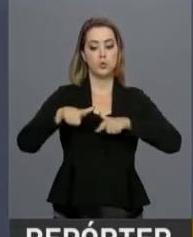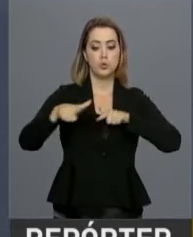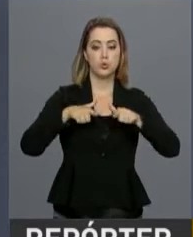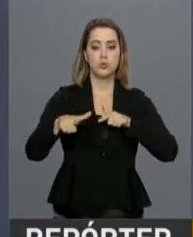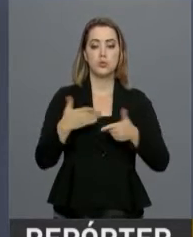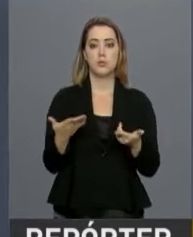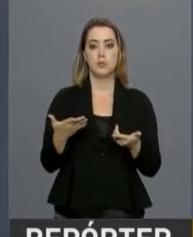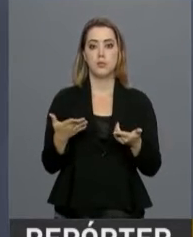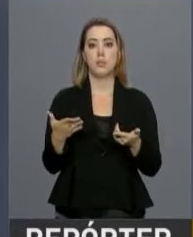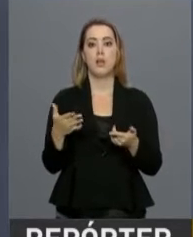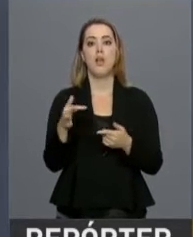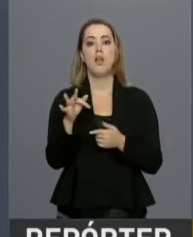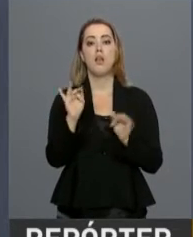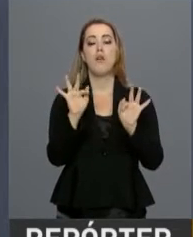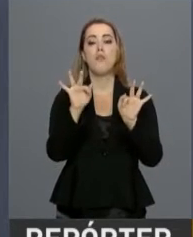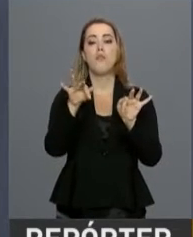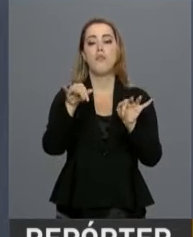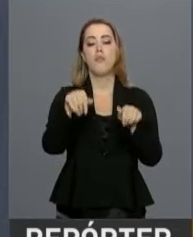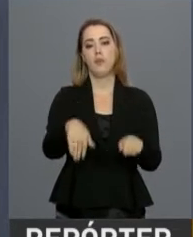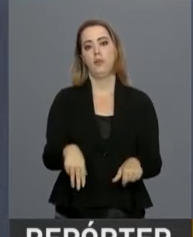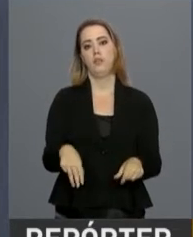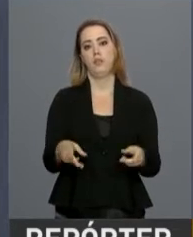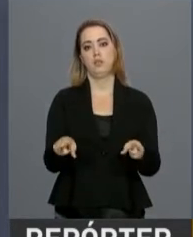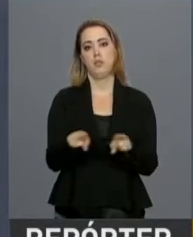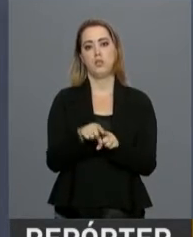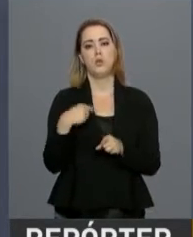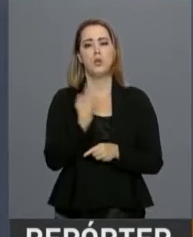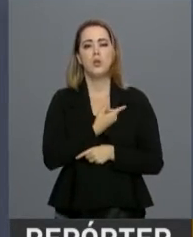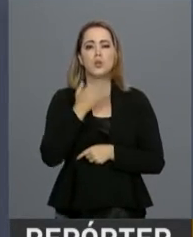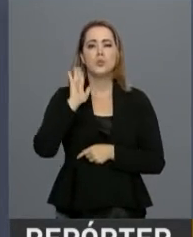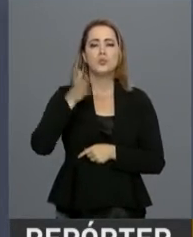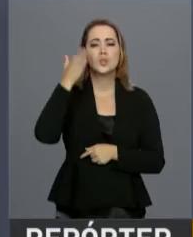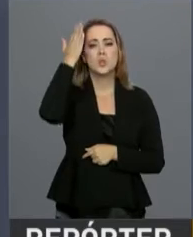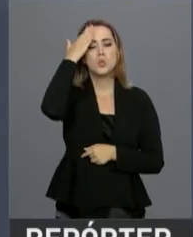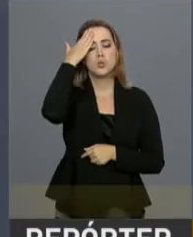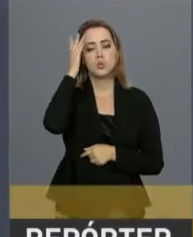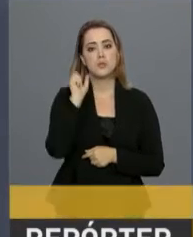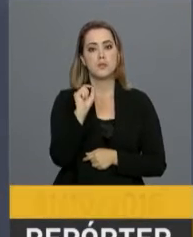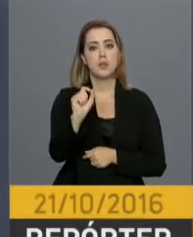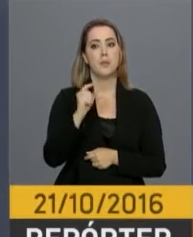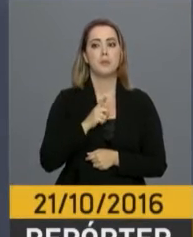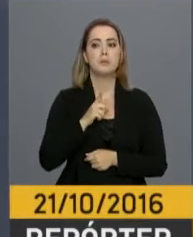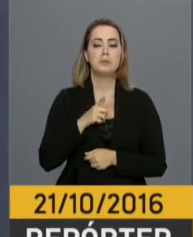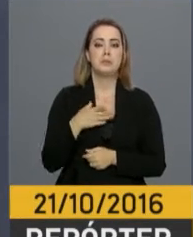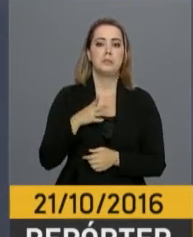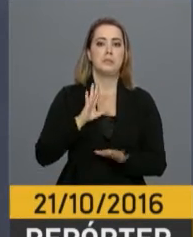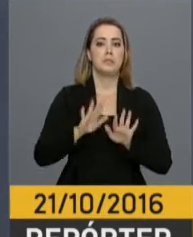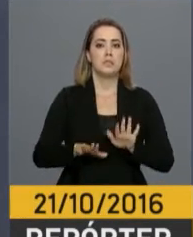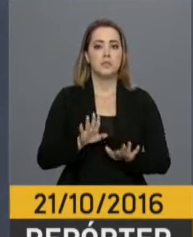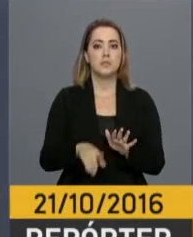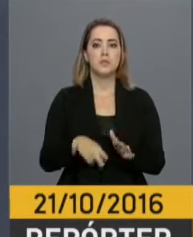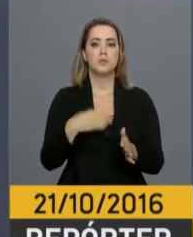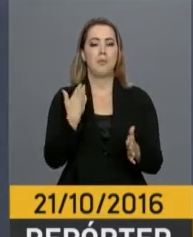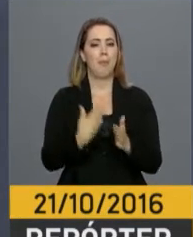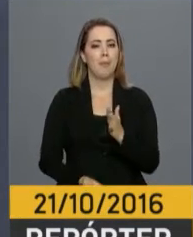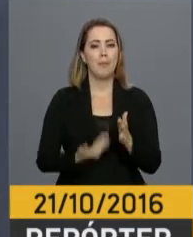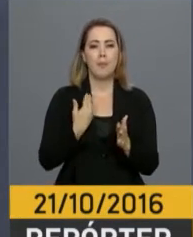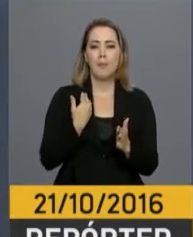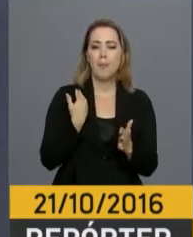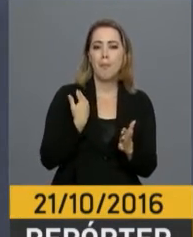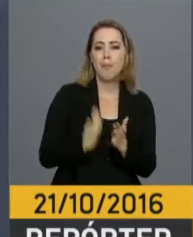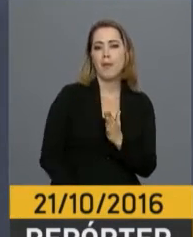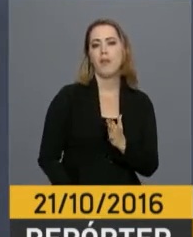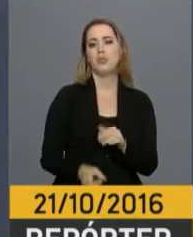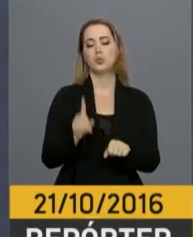todos aqui sabemos como, infelizmente, se perde tempo, todas as instituições,